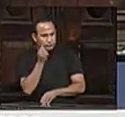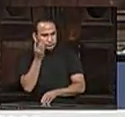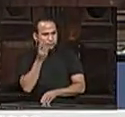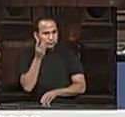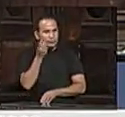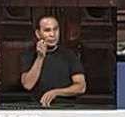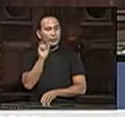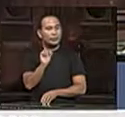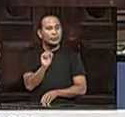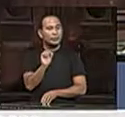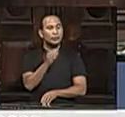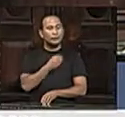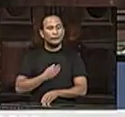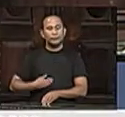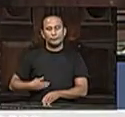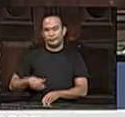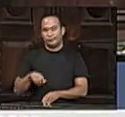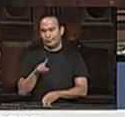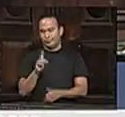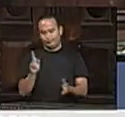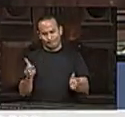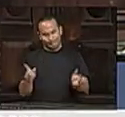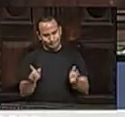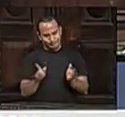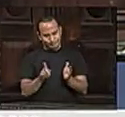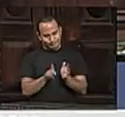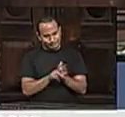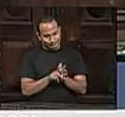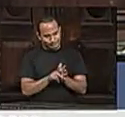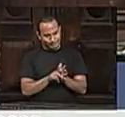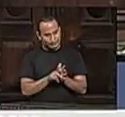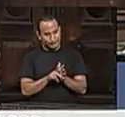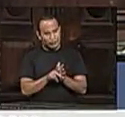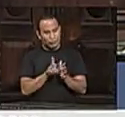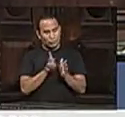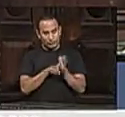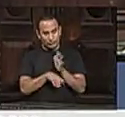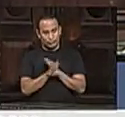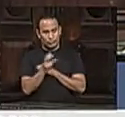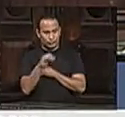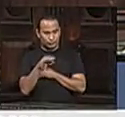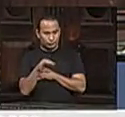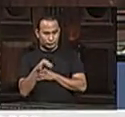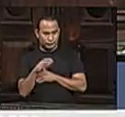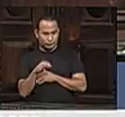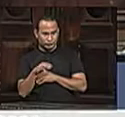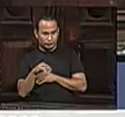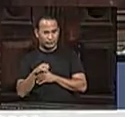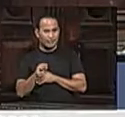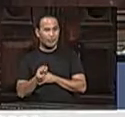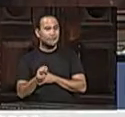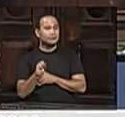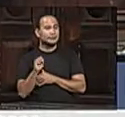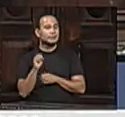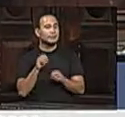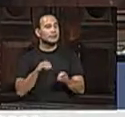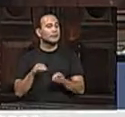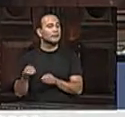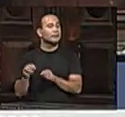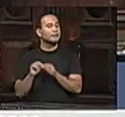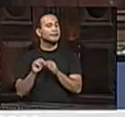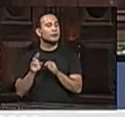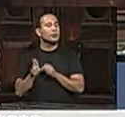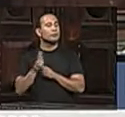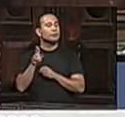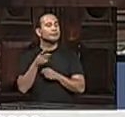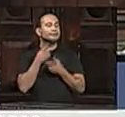o governo não tem o direito, nos mínimos constitucionais de educação, de fazer o uso que ele